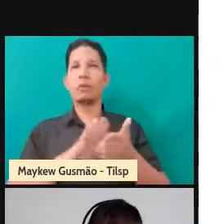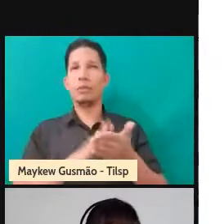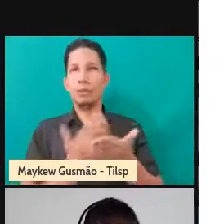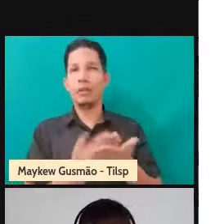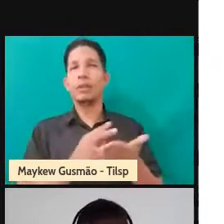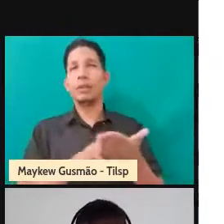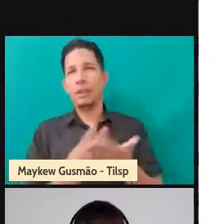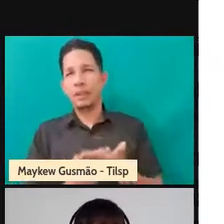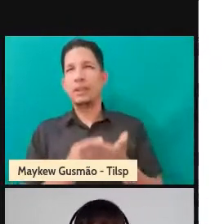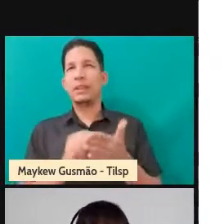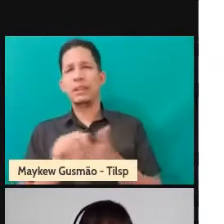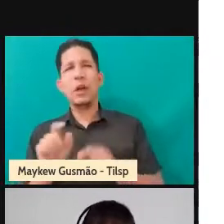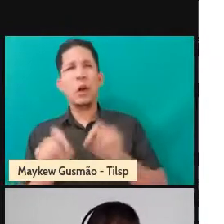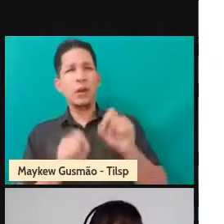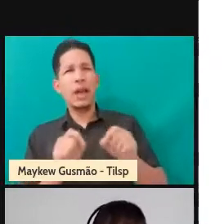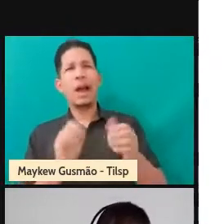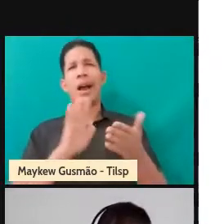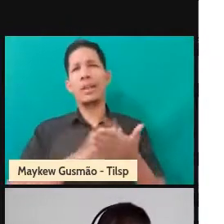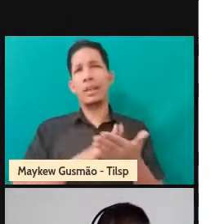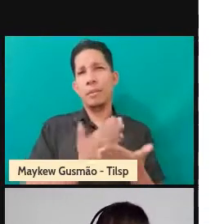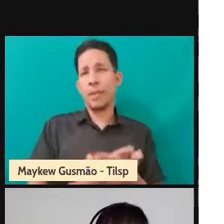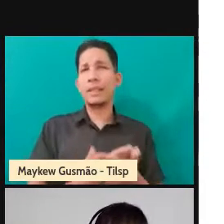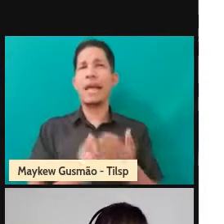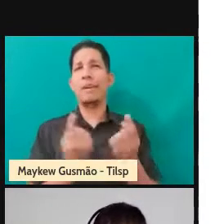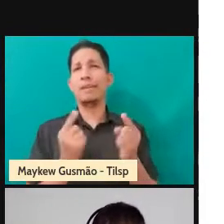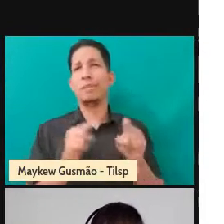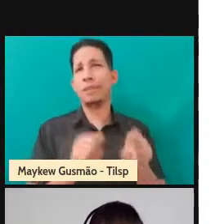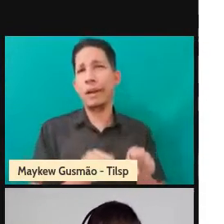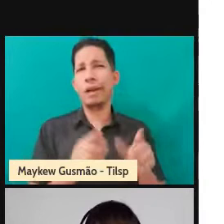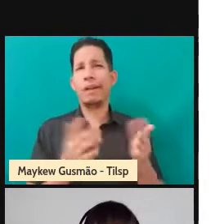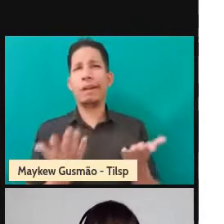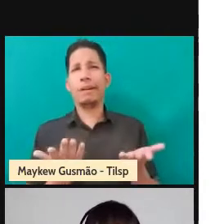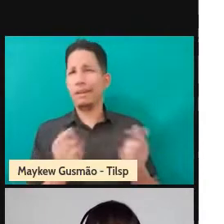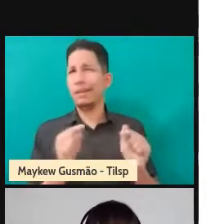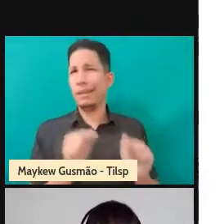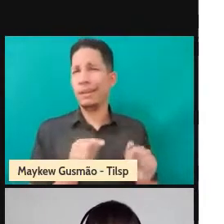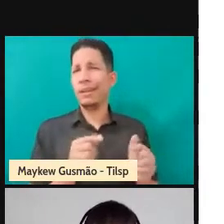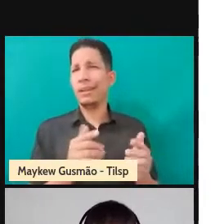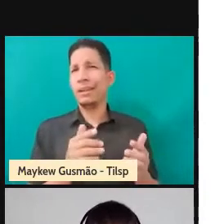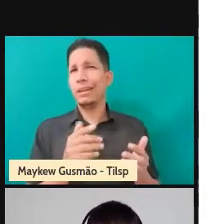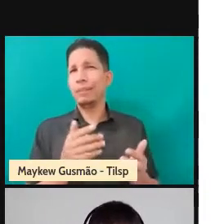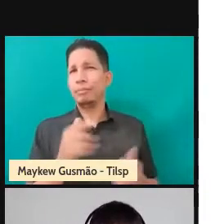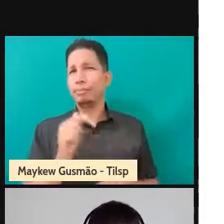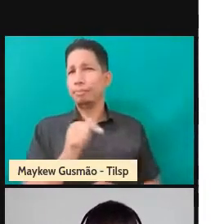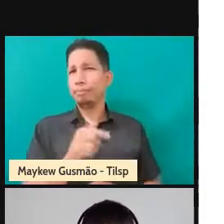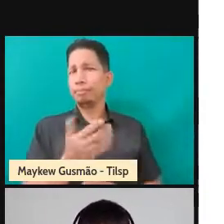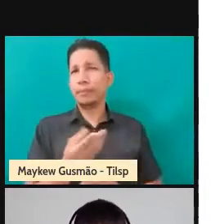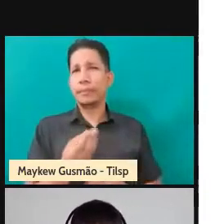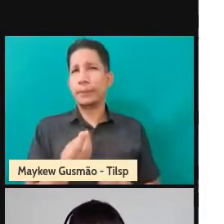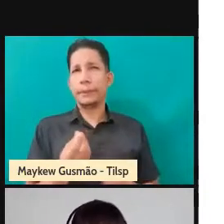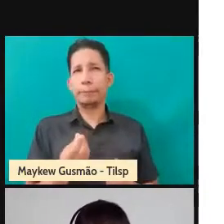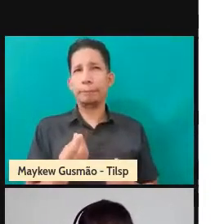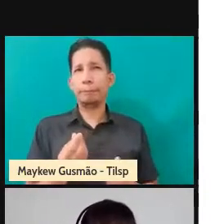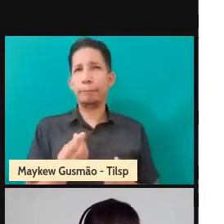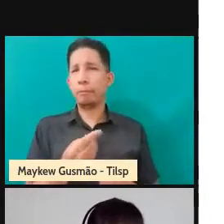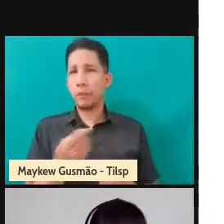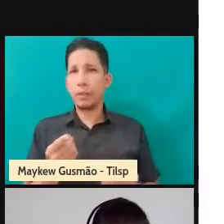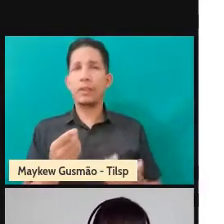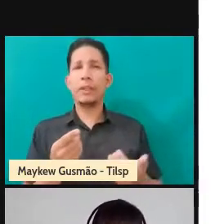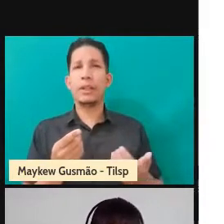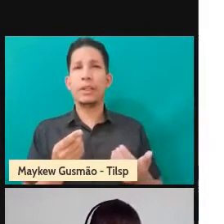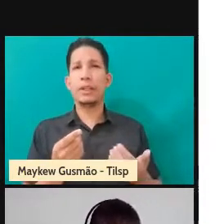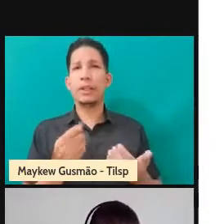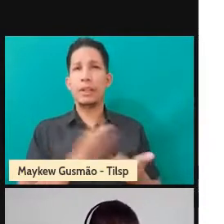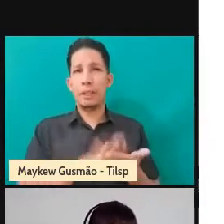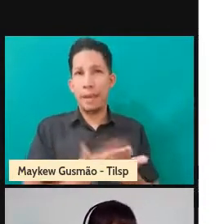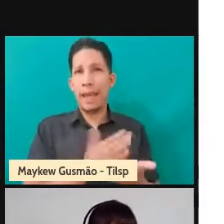O que a interpretação é algo que é simultâneo, é algo, né, que você interpreta e